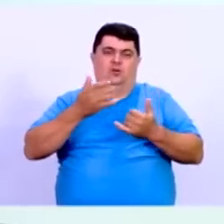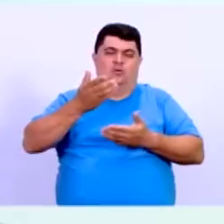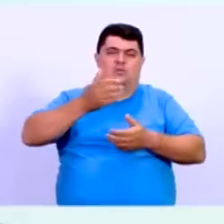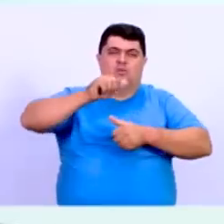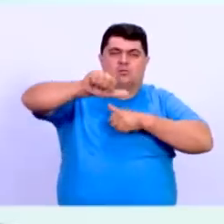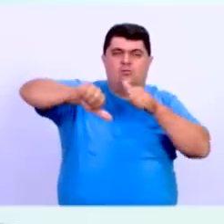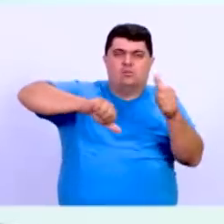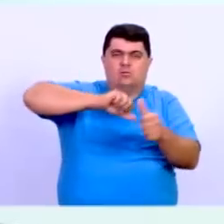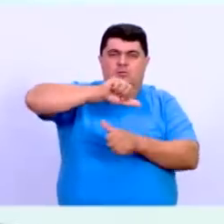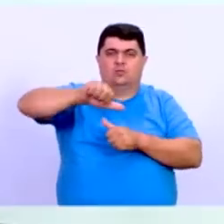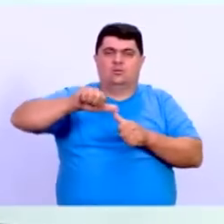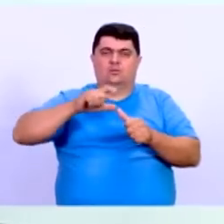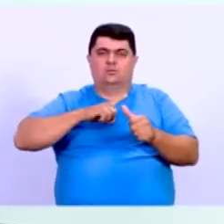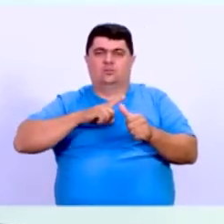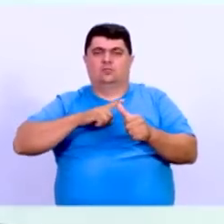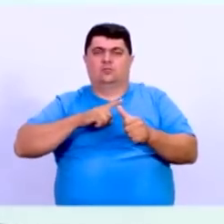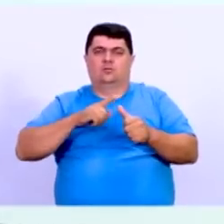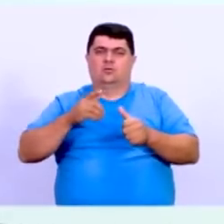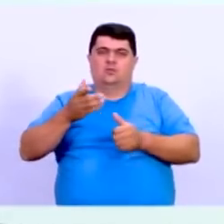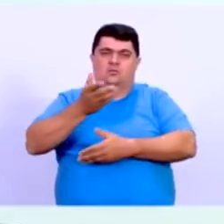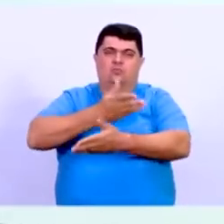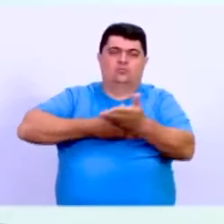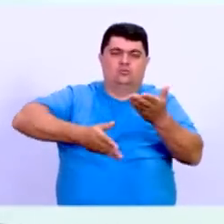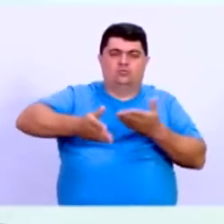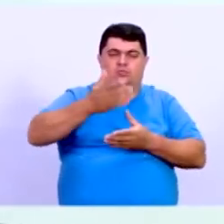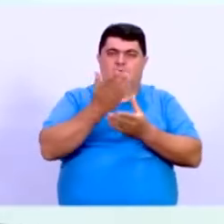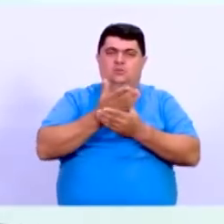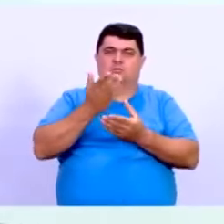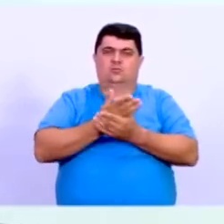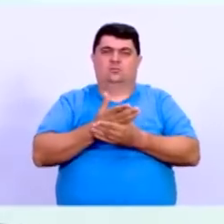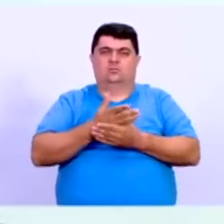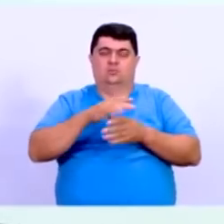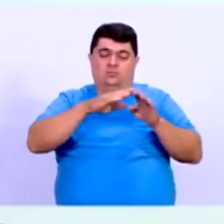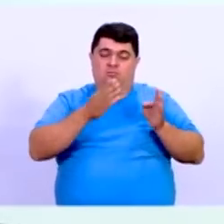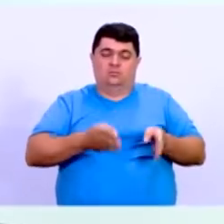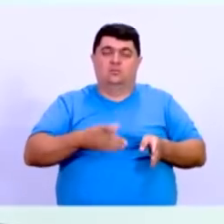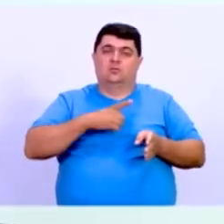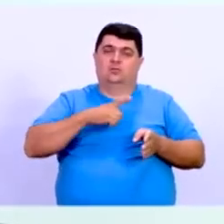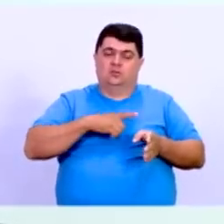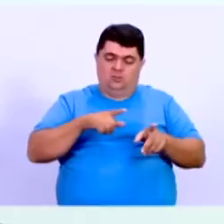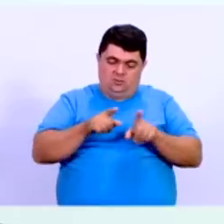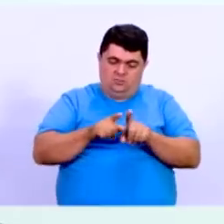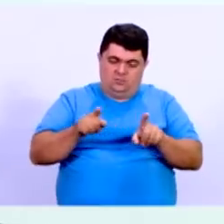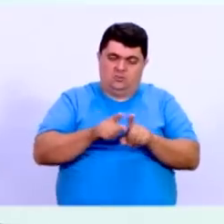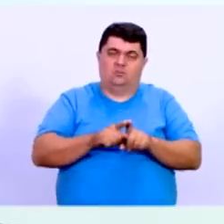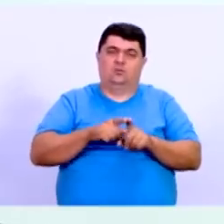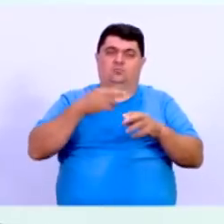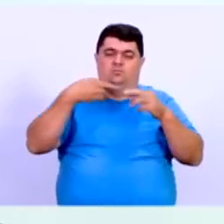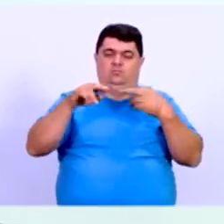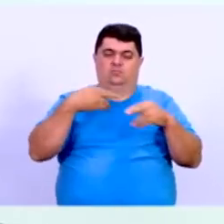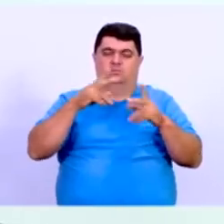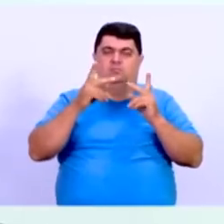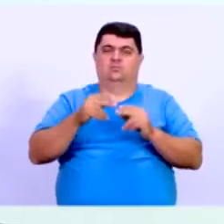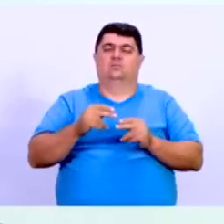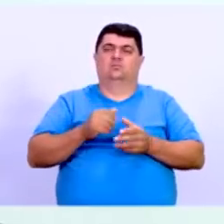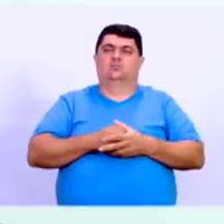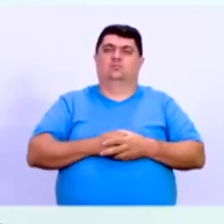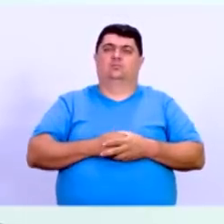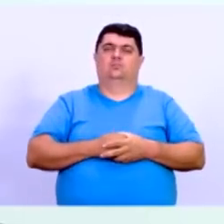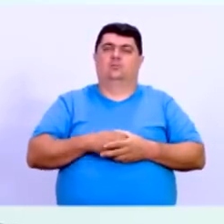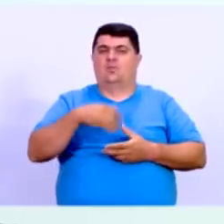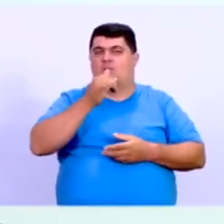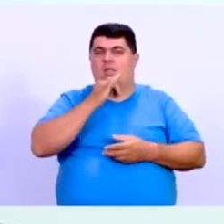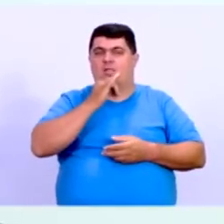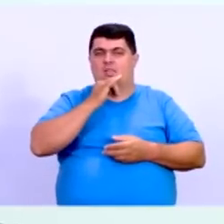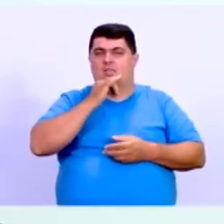informação, compartilhar alguns arquivos. Então, entre computadores mesmo, você tem uma rede de computadores ali funcionando, tá? É um exemplo